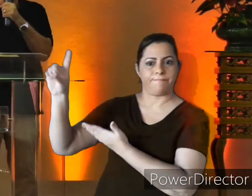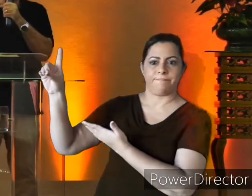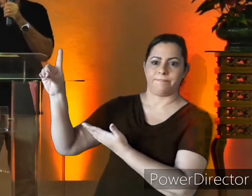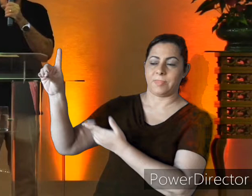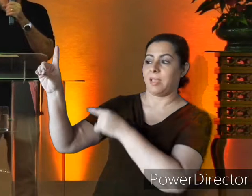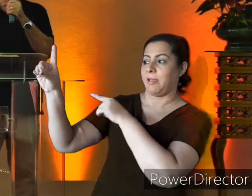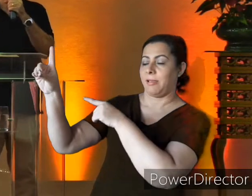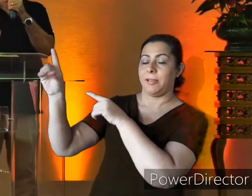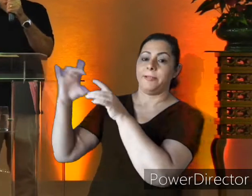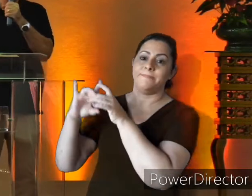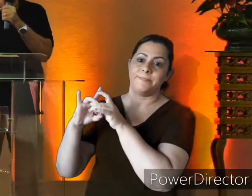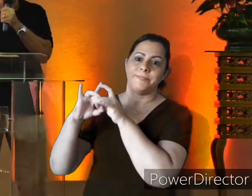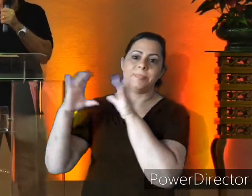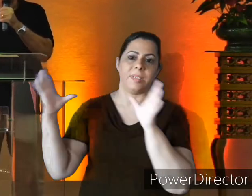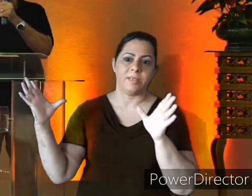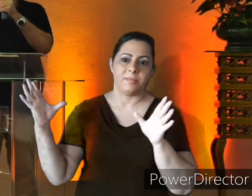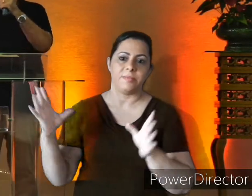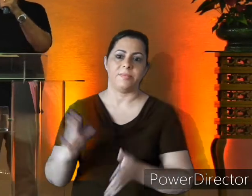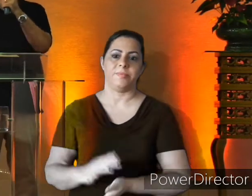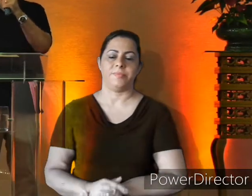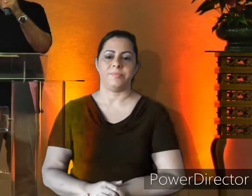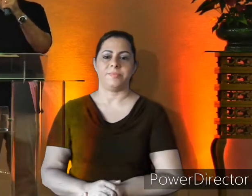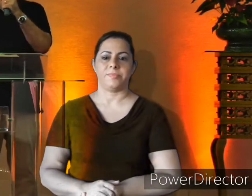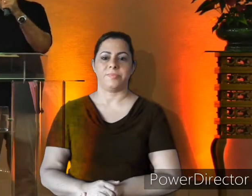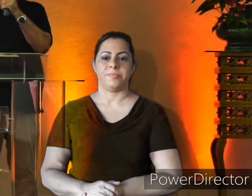que temem a Deus, e os livra.